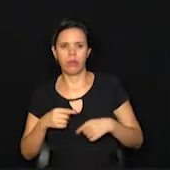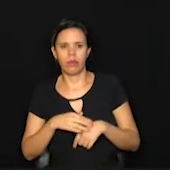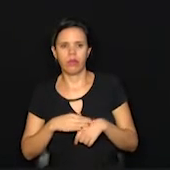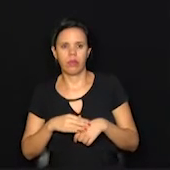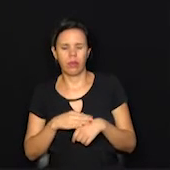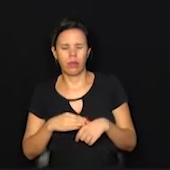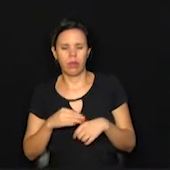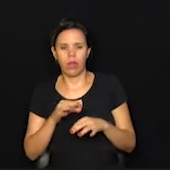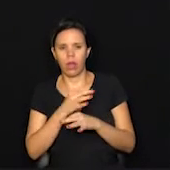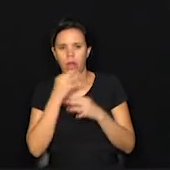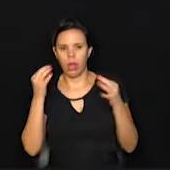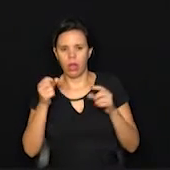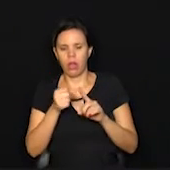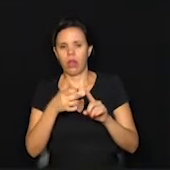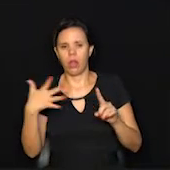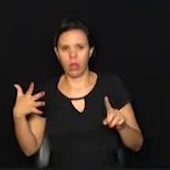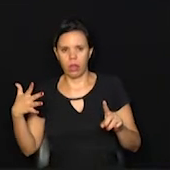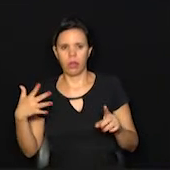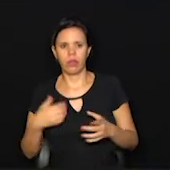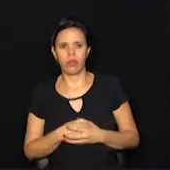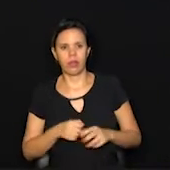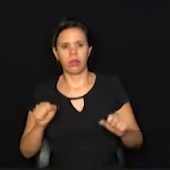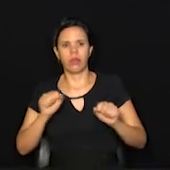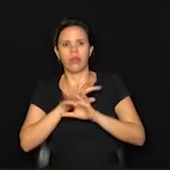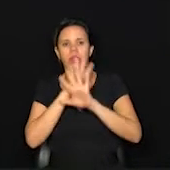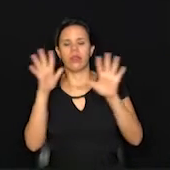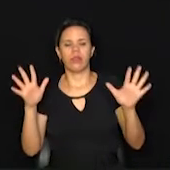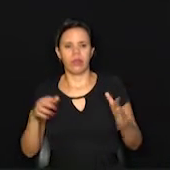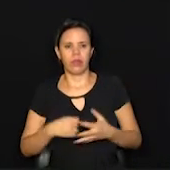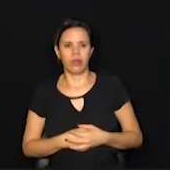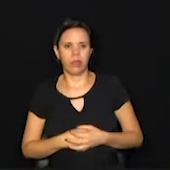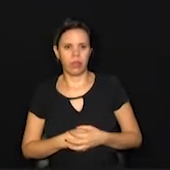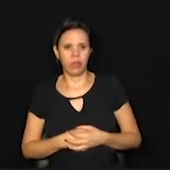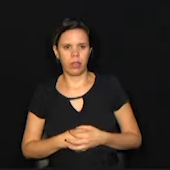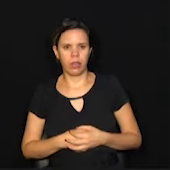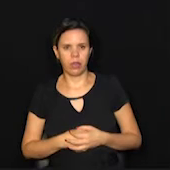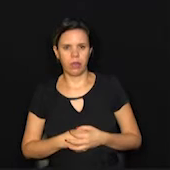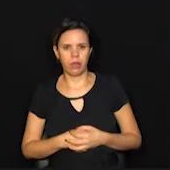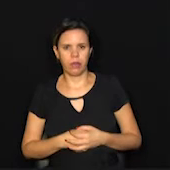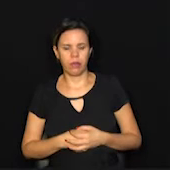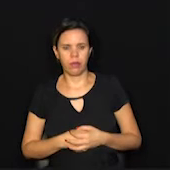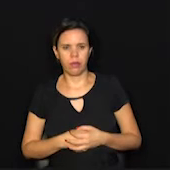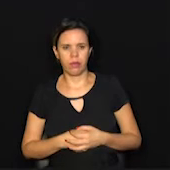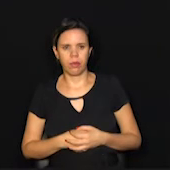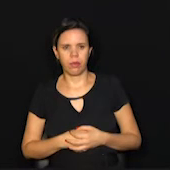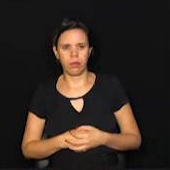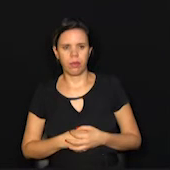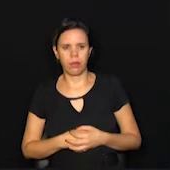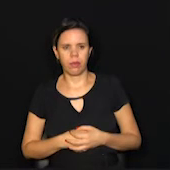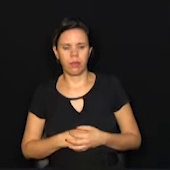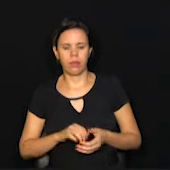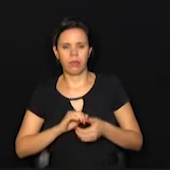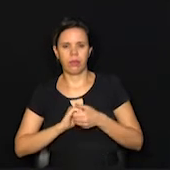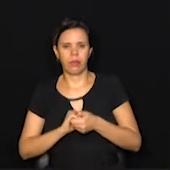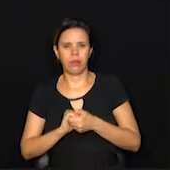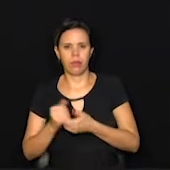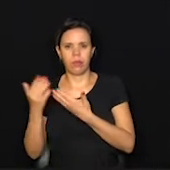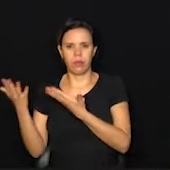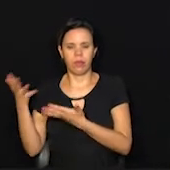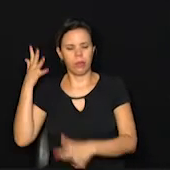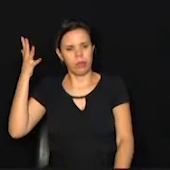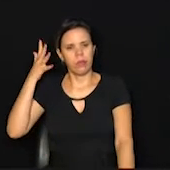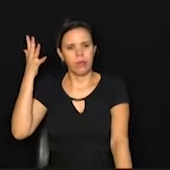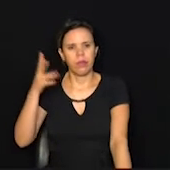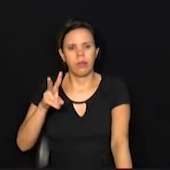aí ótima explanação muito clara e didática e cumprimentos ao volta e tomar essa também